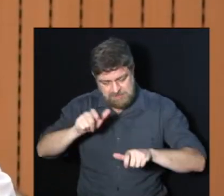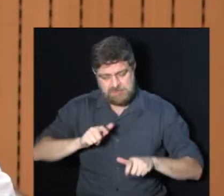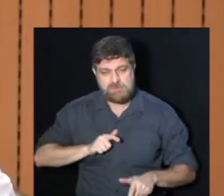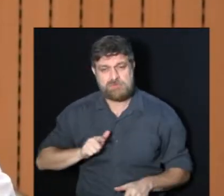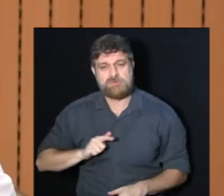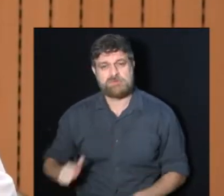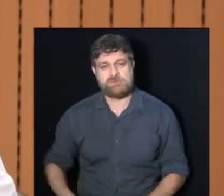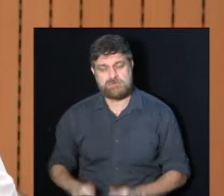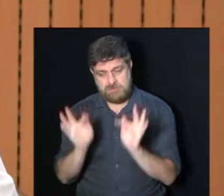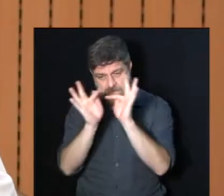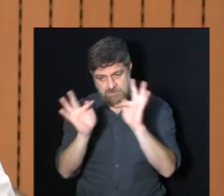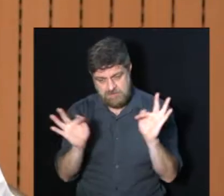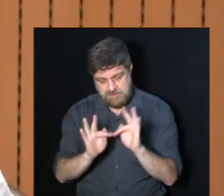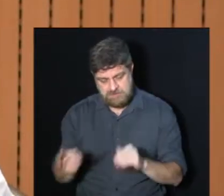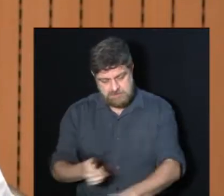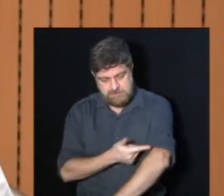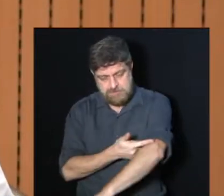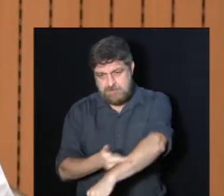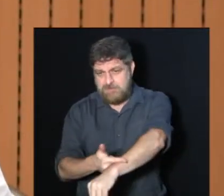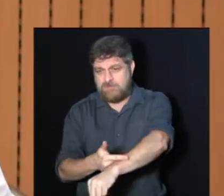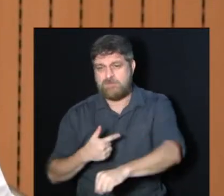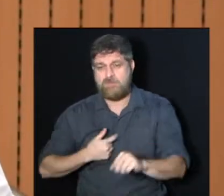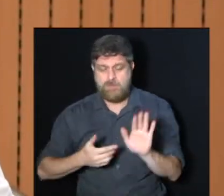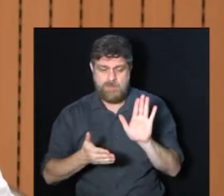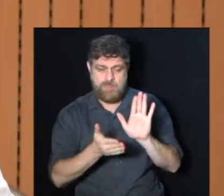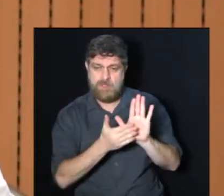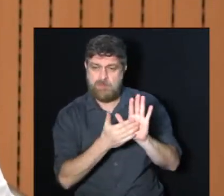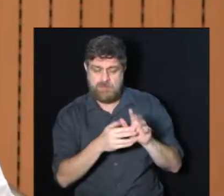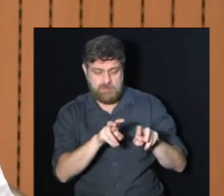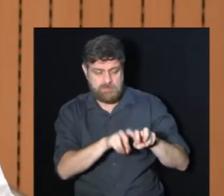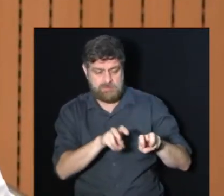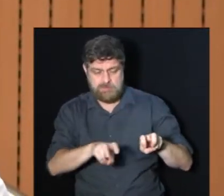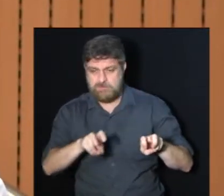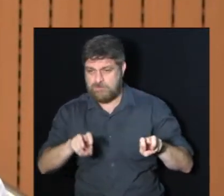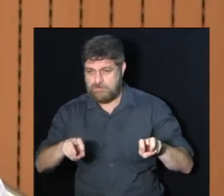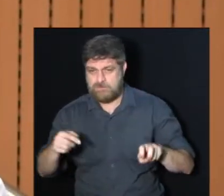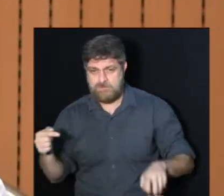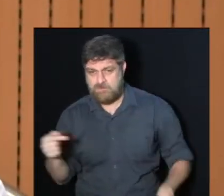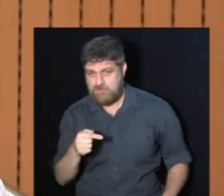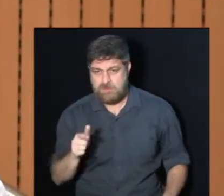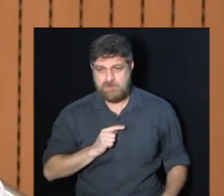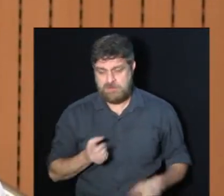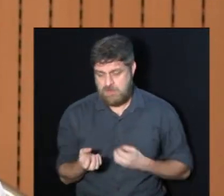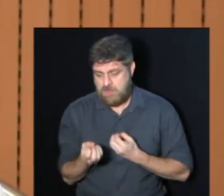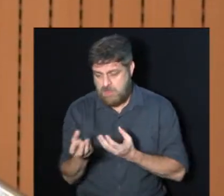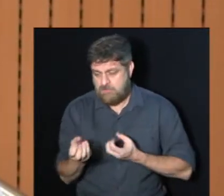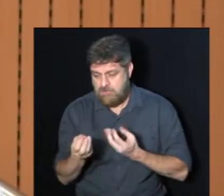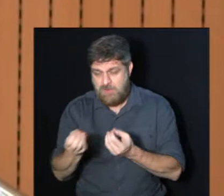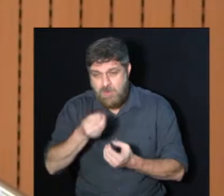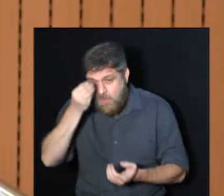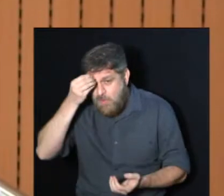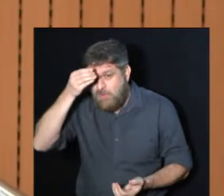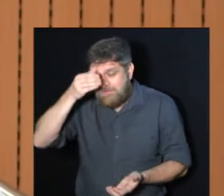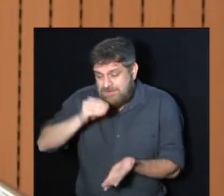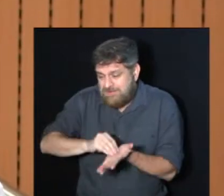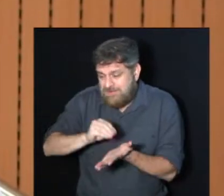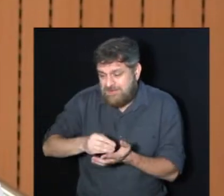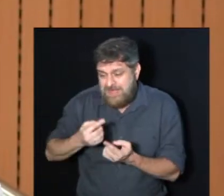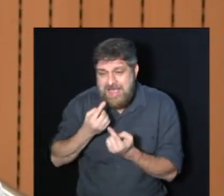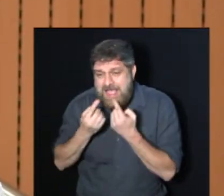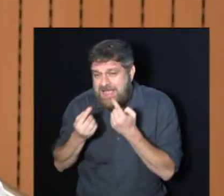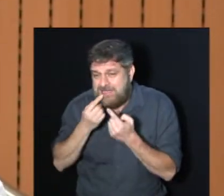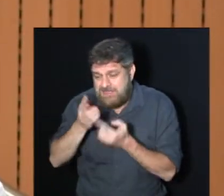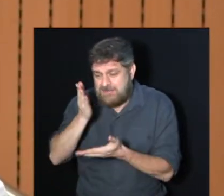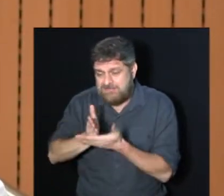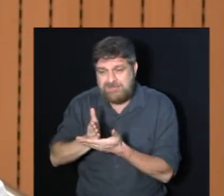felicidade e do respeito, que propomos essa mesa e reconhecemos que sem informações, sem conhecimento e sem diálogo não há